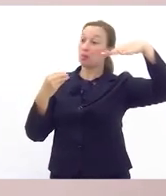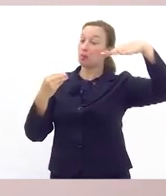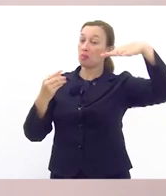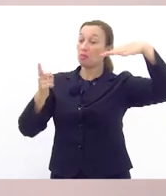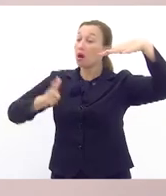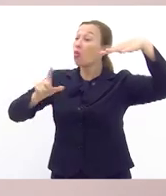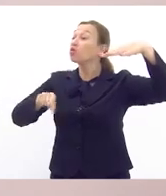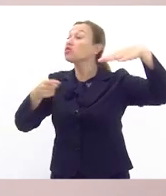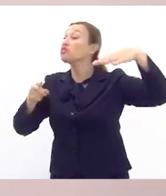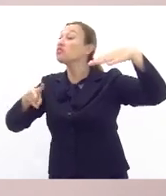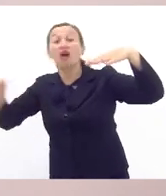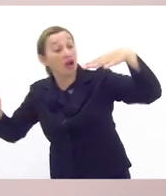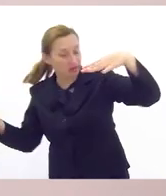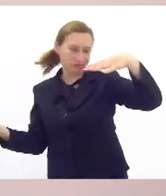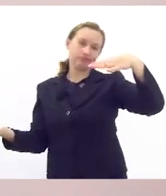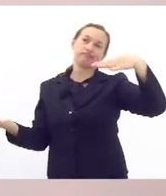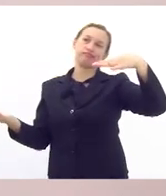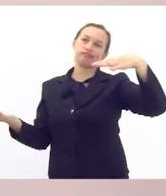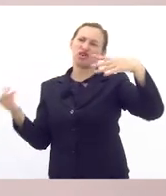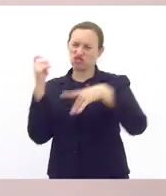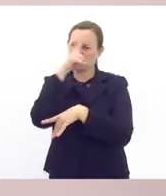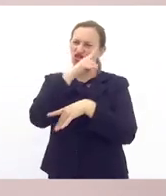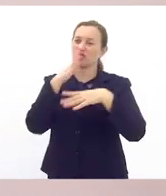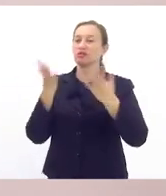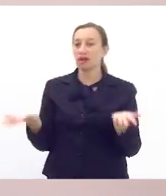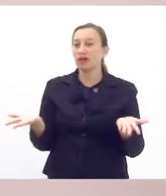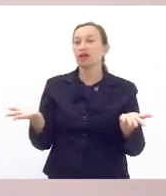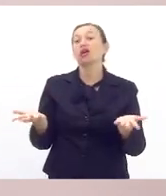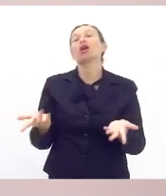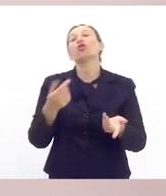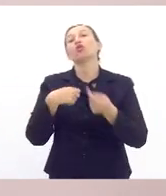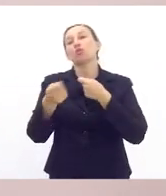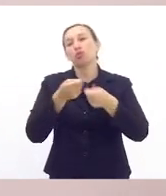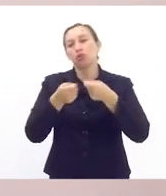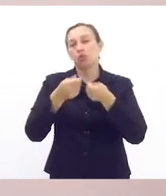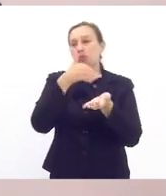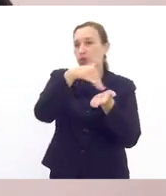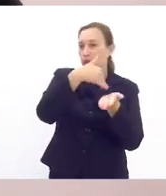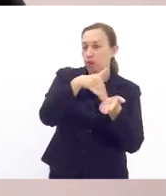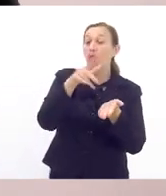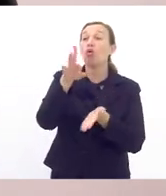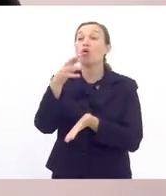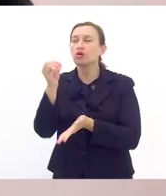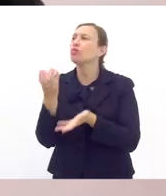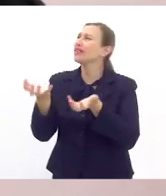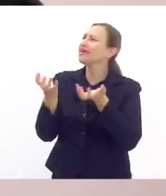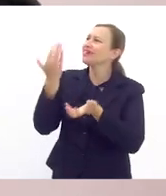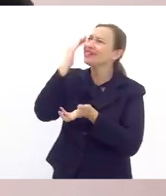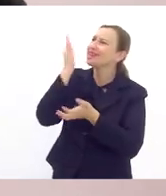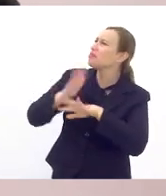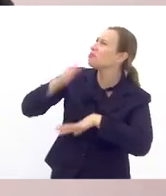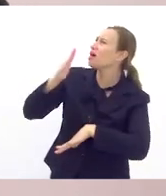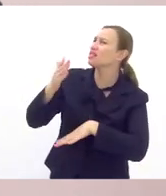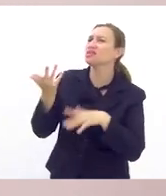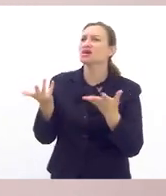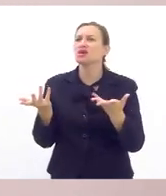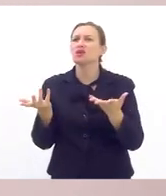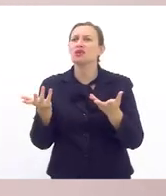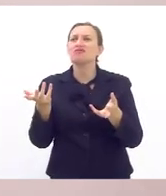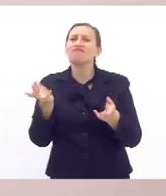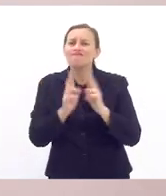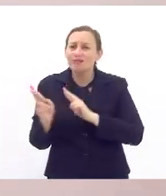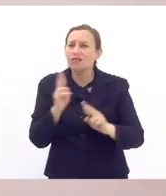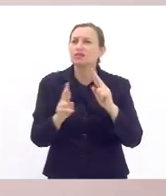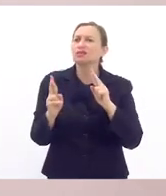isso é referente ao cidadão e eu conversei com o secretário de controle interno Rodrigo Rezende que eu queria entender um pouco mais em relação